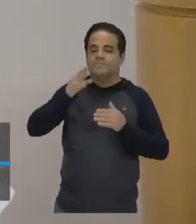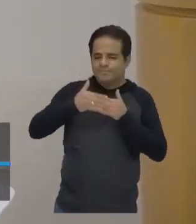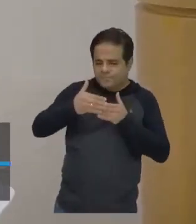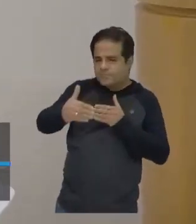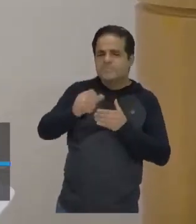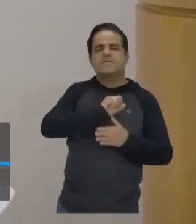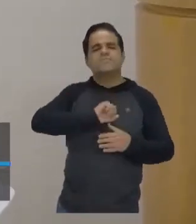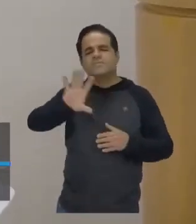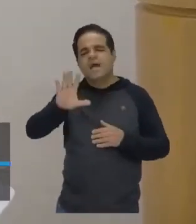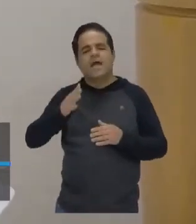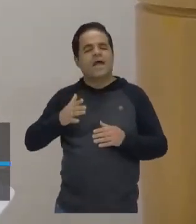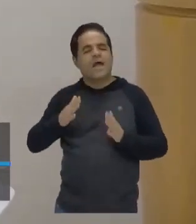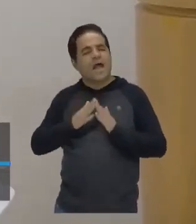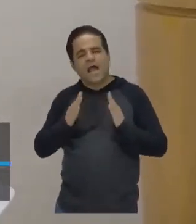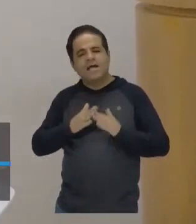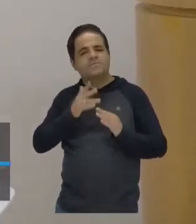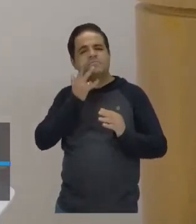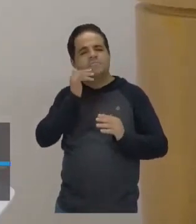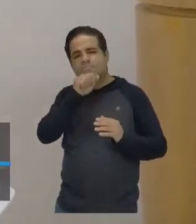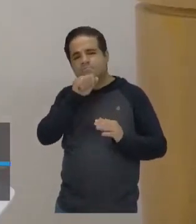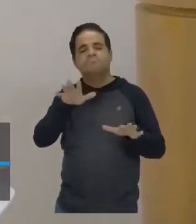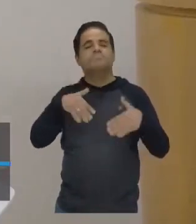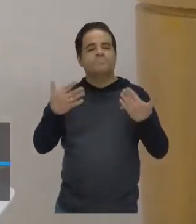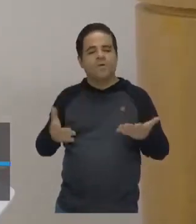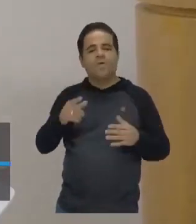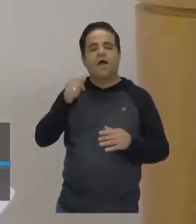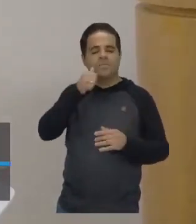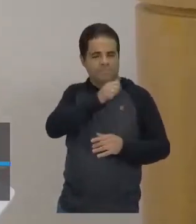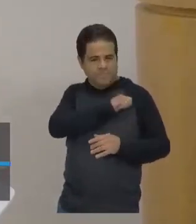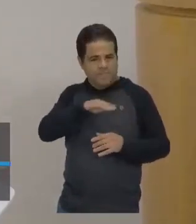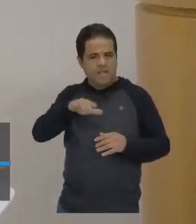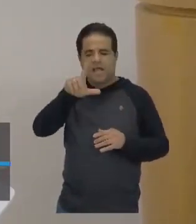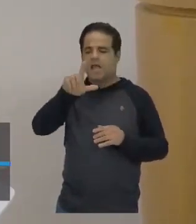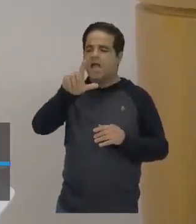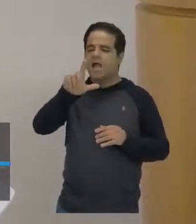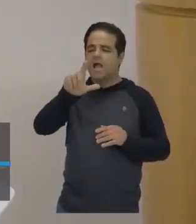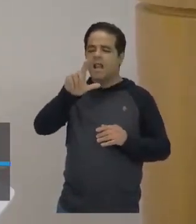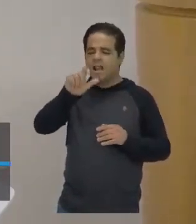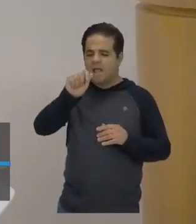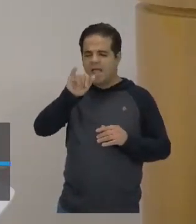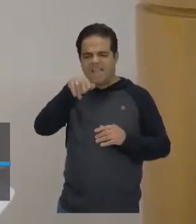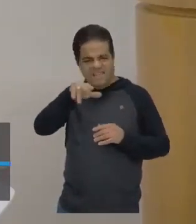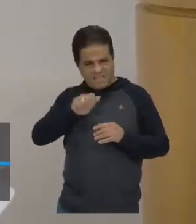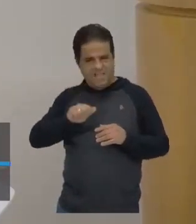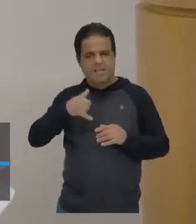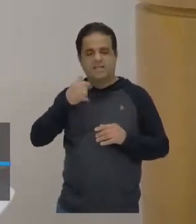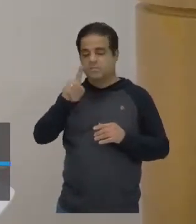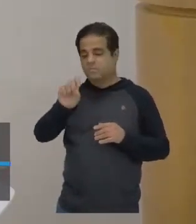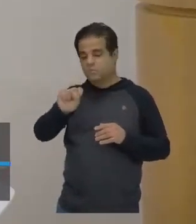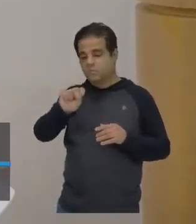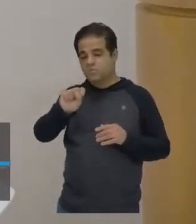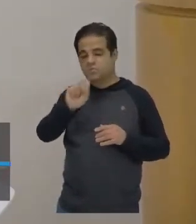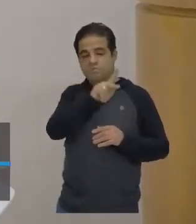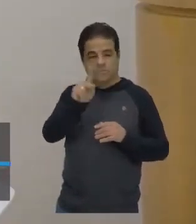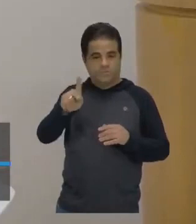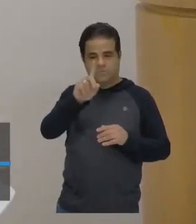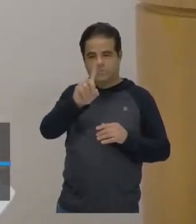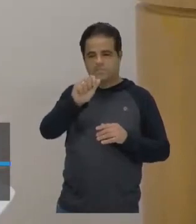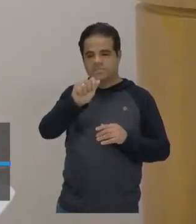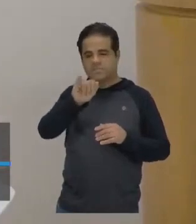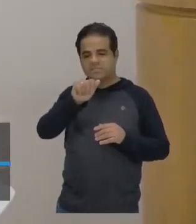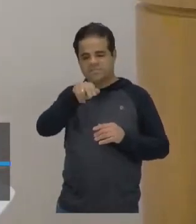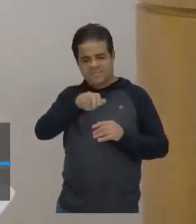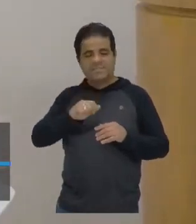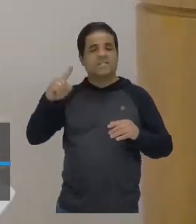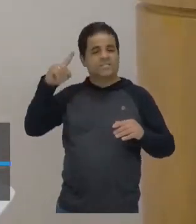chega a um acordo aqui, né? Então, a Laiana falou que com 18 anos. A professora Daiane já falou